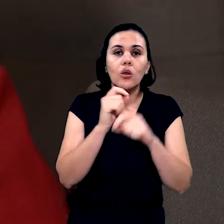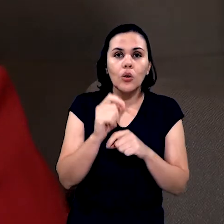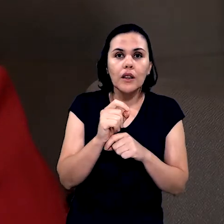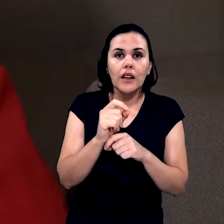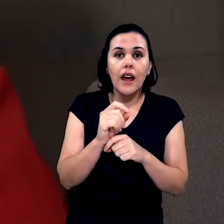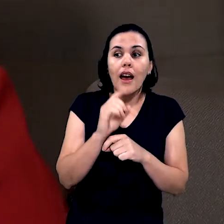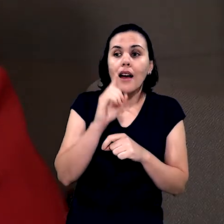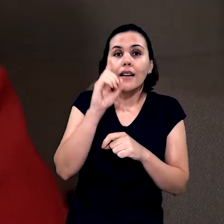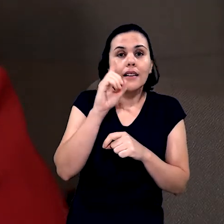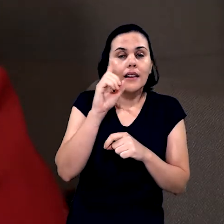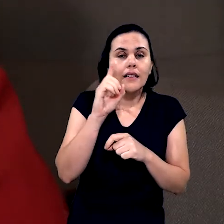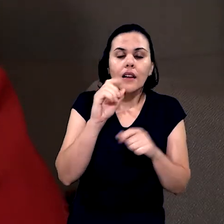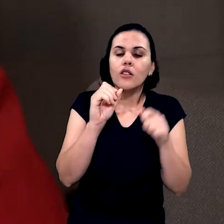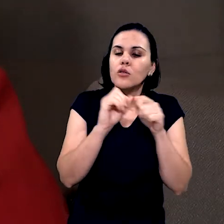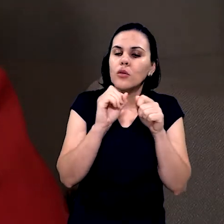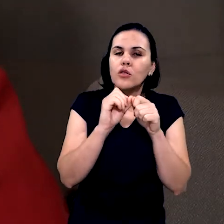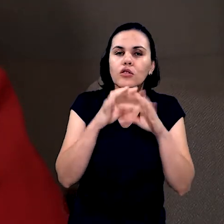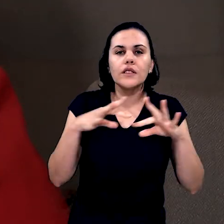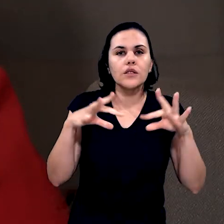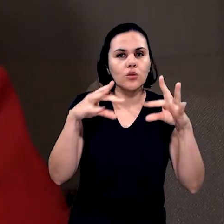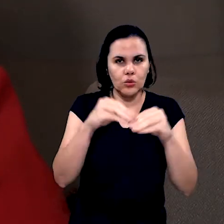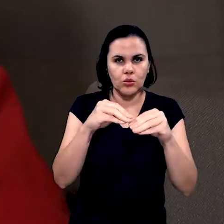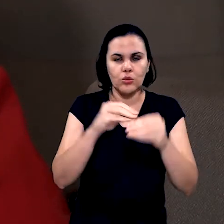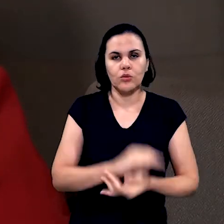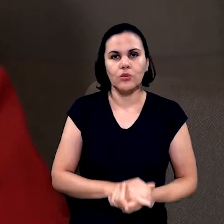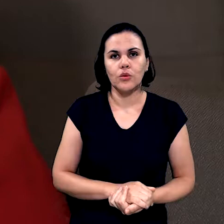que para Deus nada é impossível.